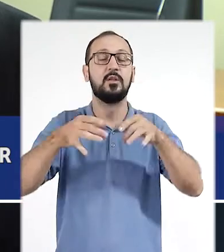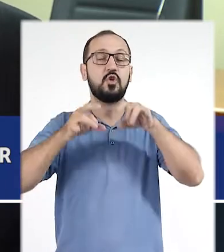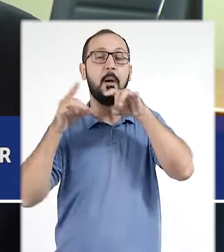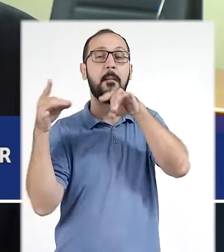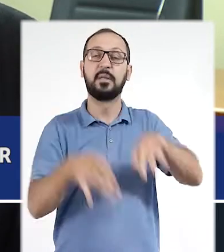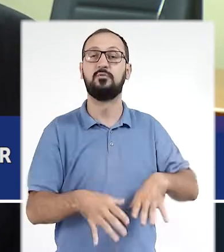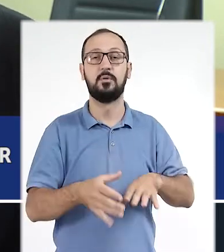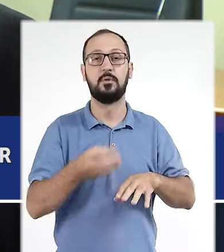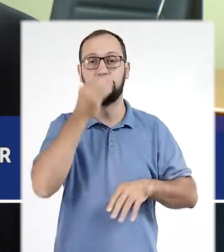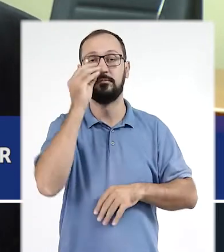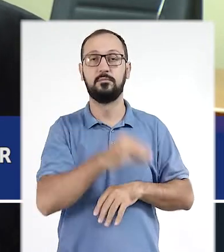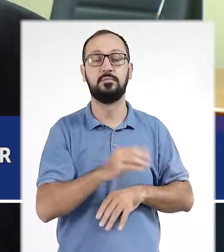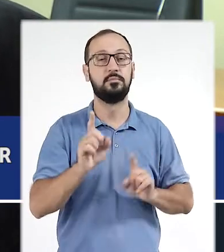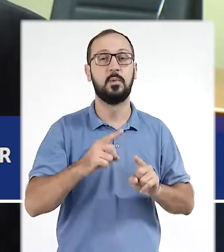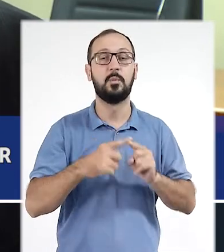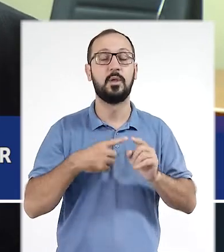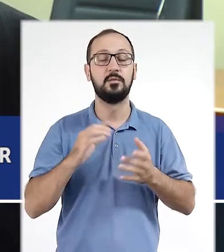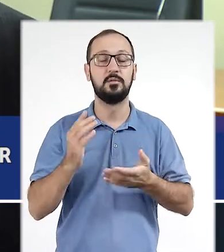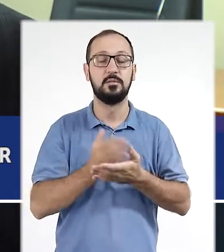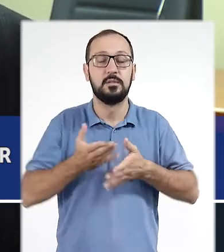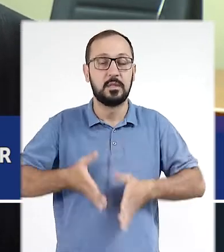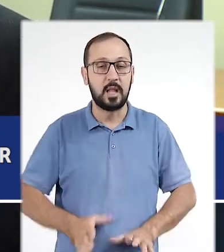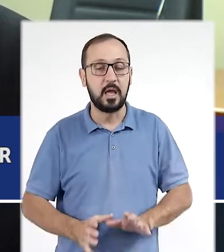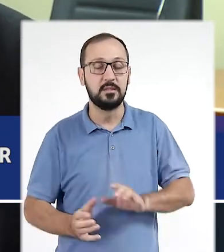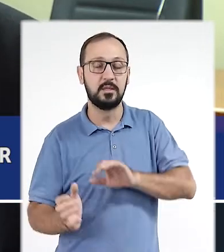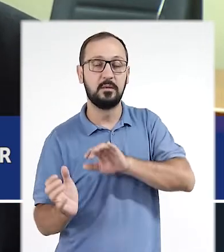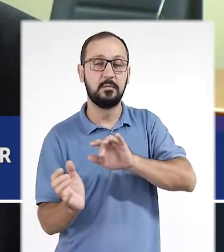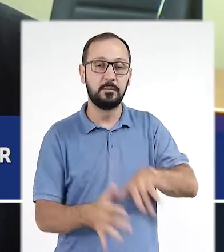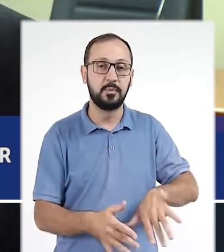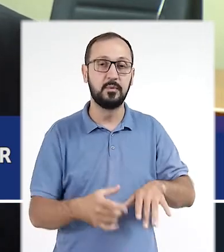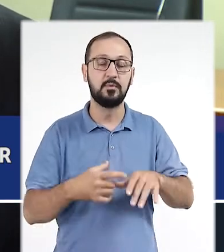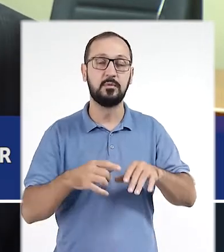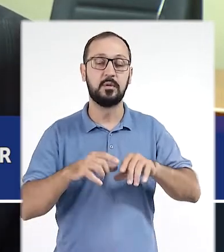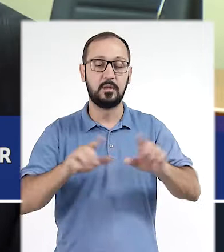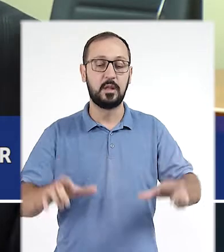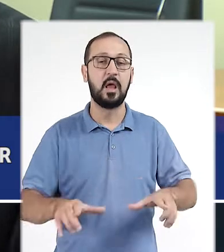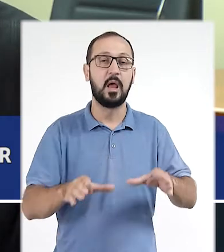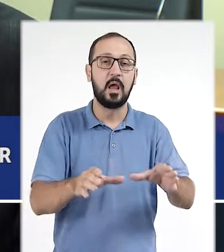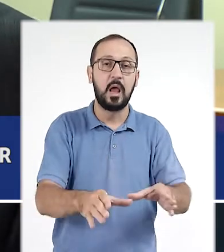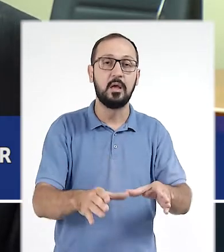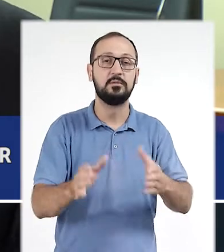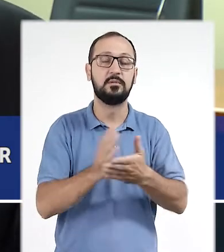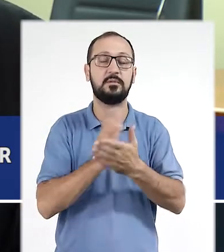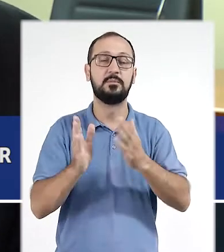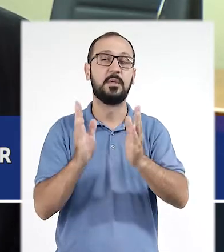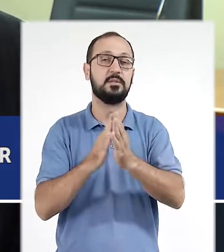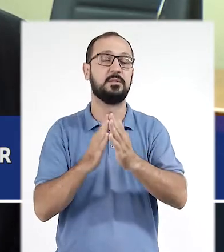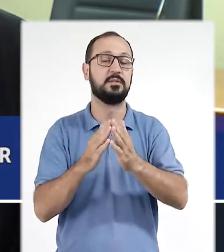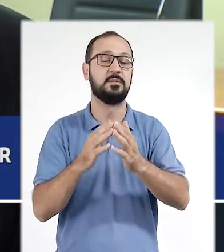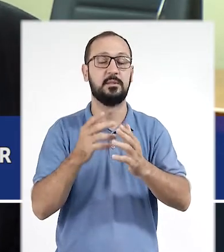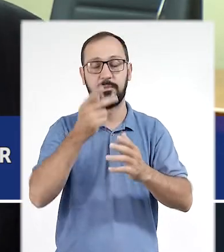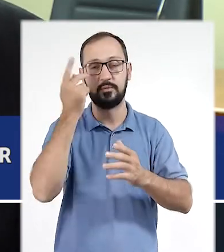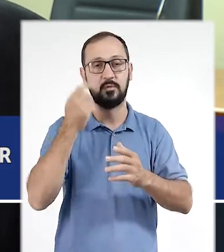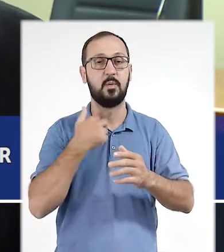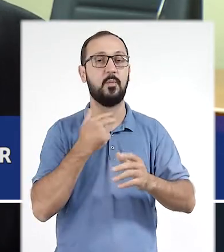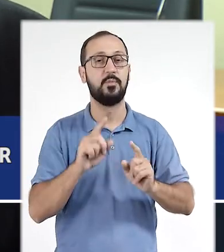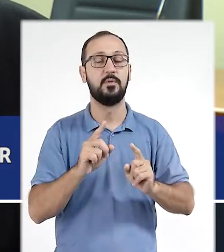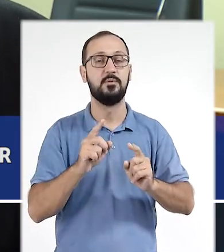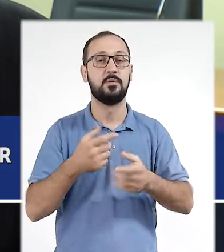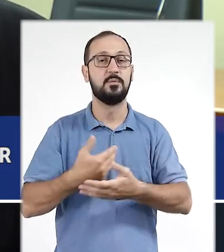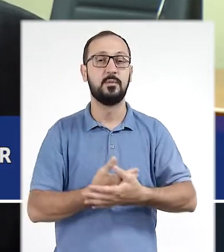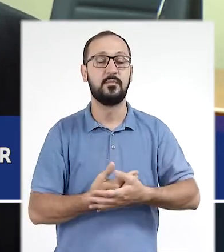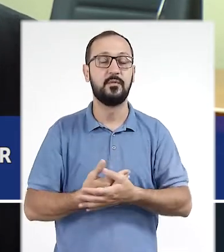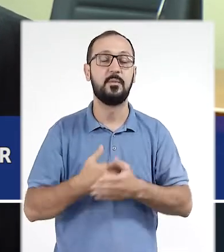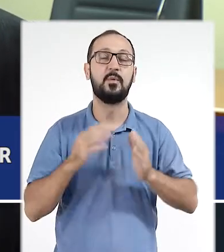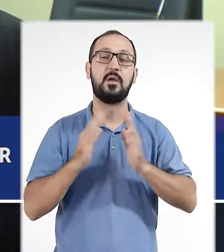não abandonem, porque às vezes ela vai, ganha o bebê, abandonam dentro de uma caixa, na frente da porta. Hein?